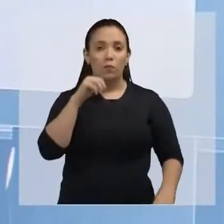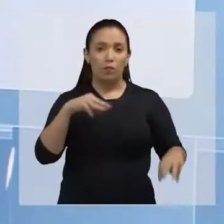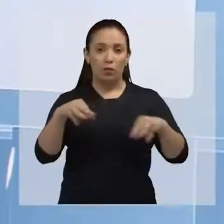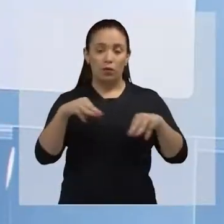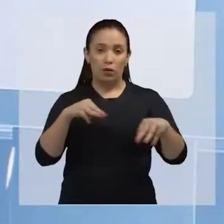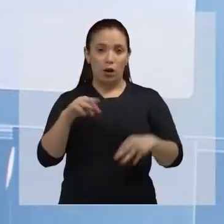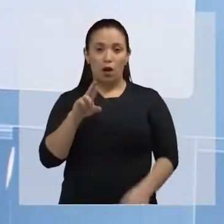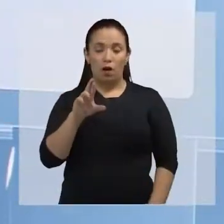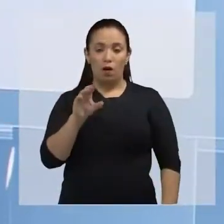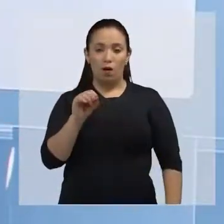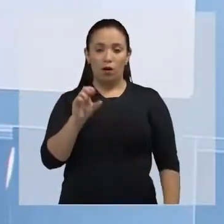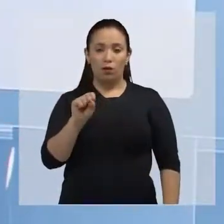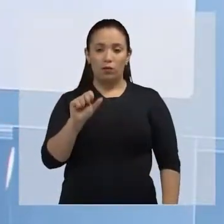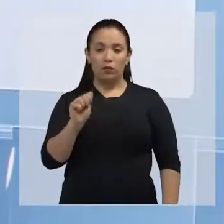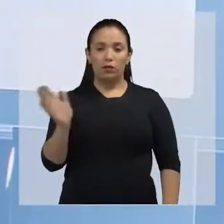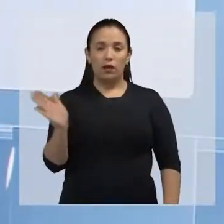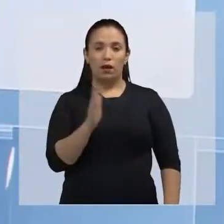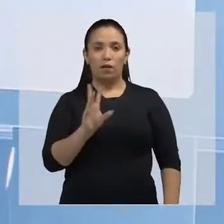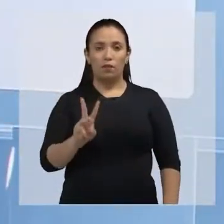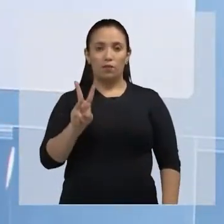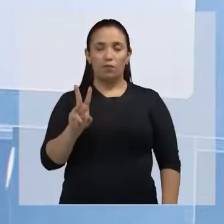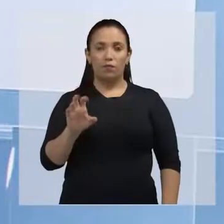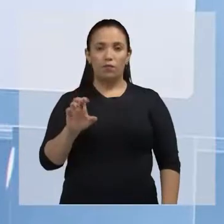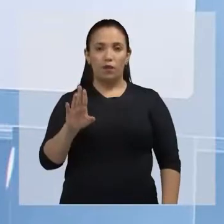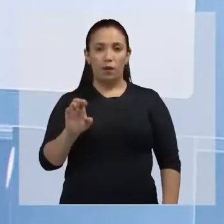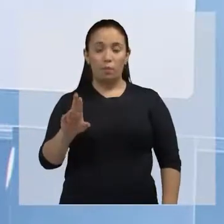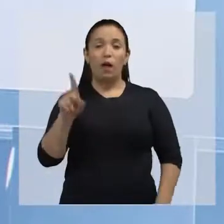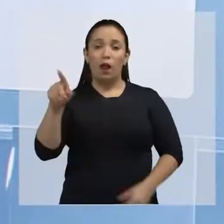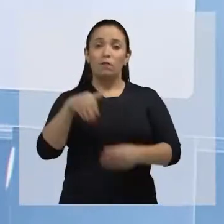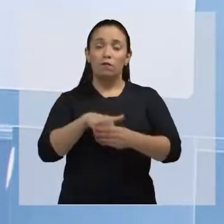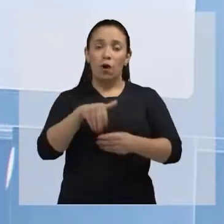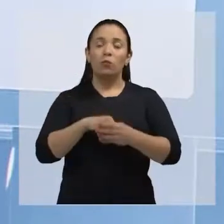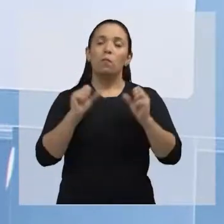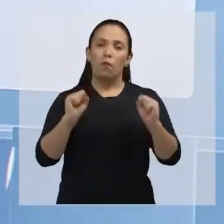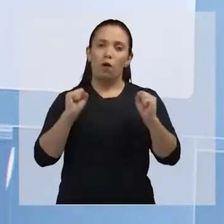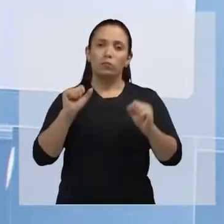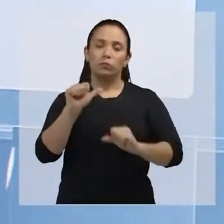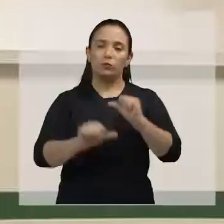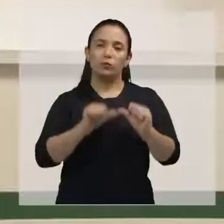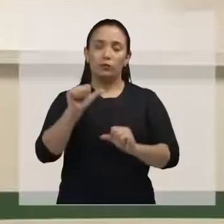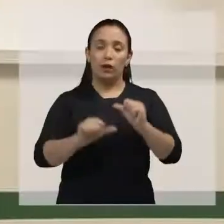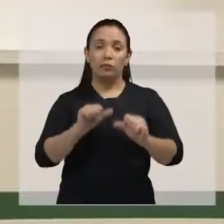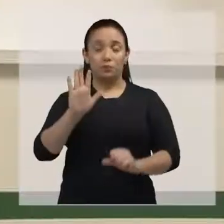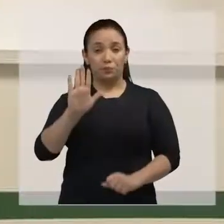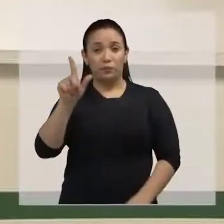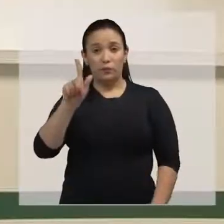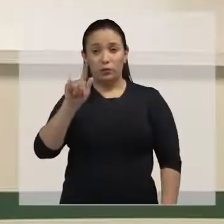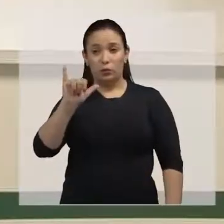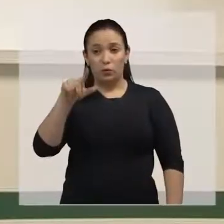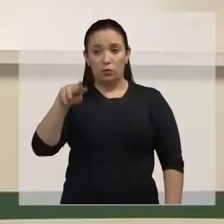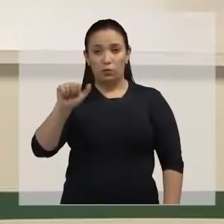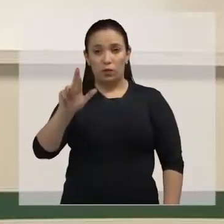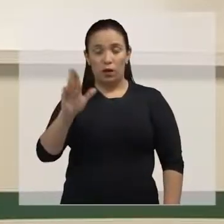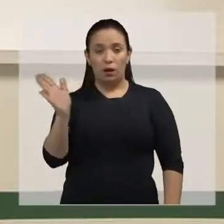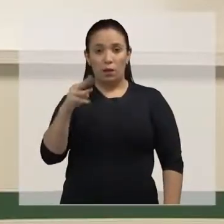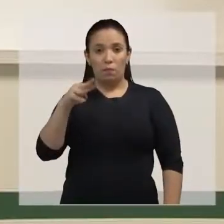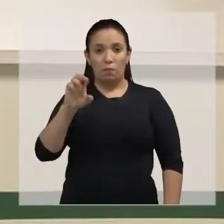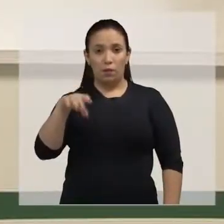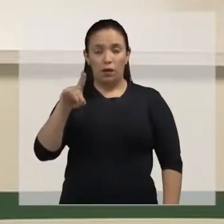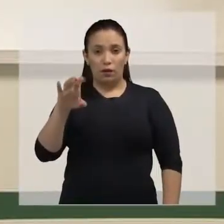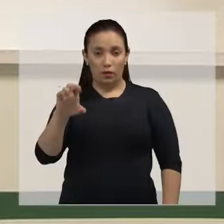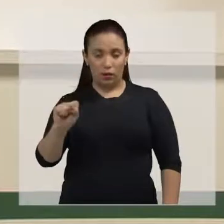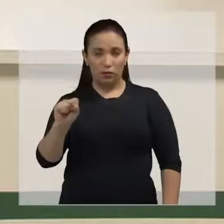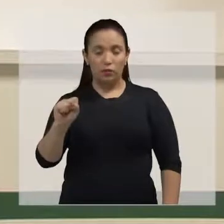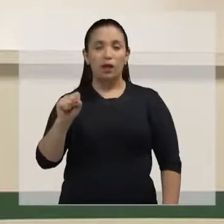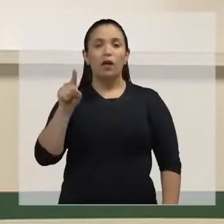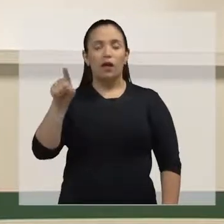decisivo. Era o único voto que podia mudar e decidir. Porque o Gilmar Mendes, que tinha votado de forma contrária,